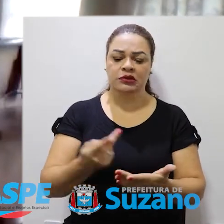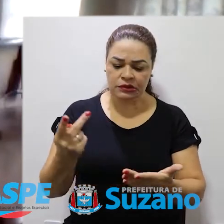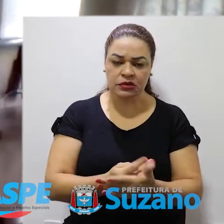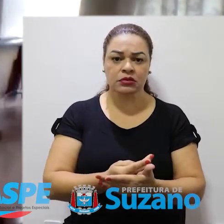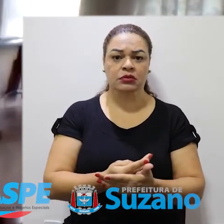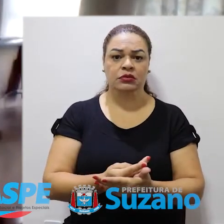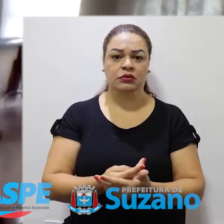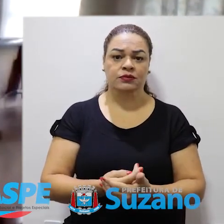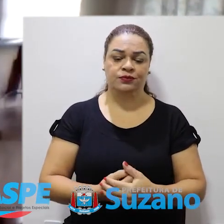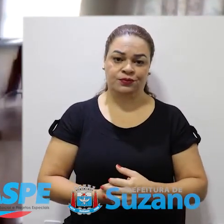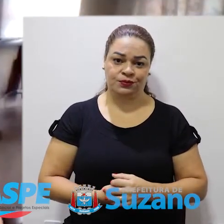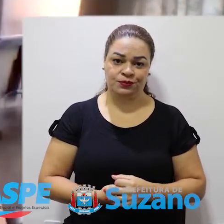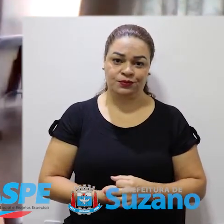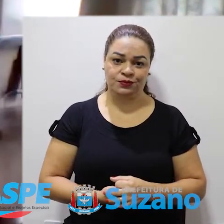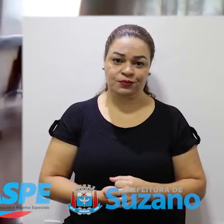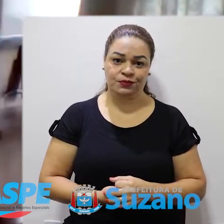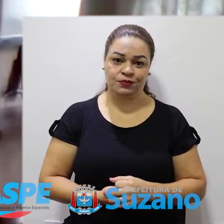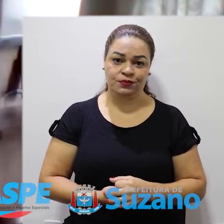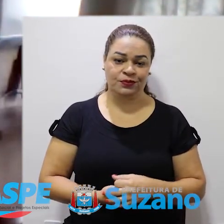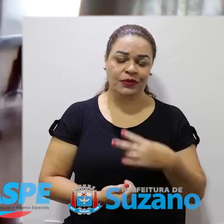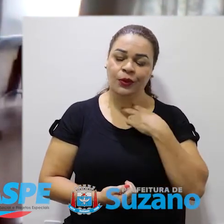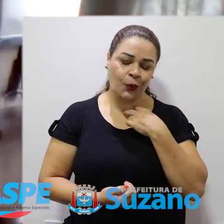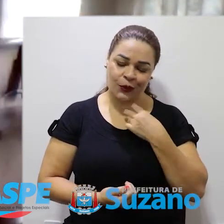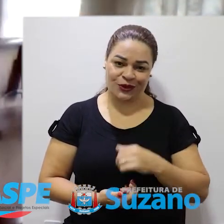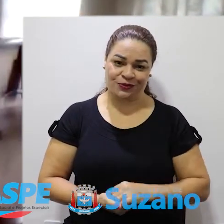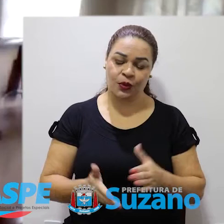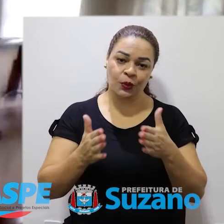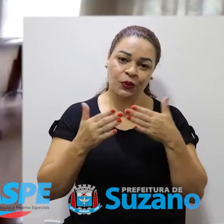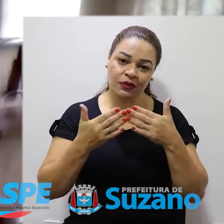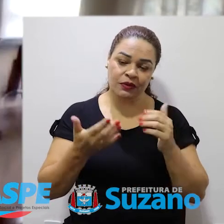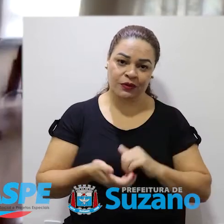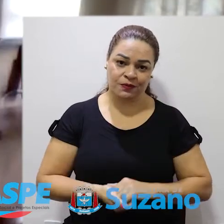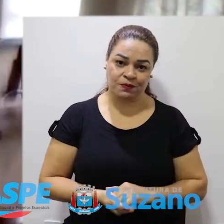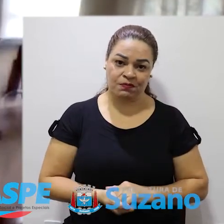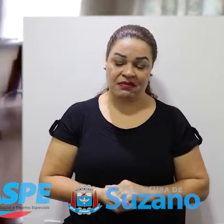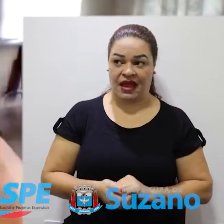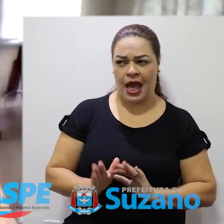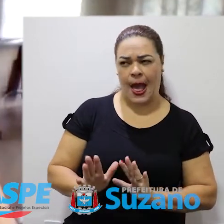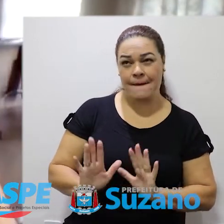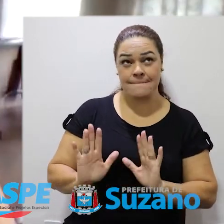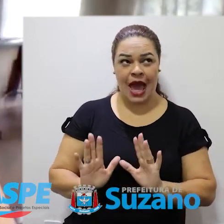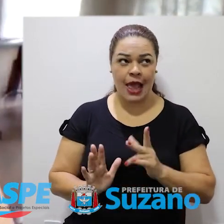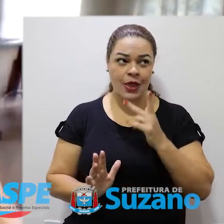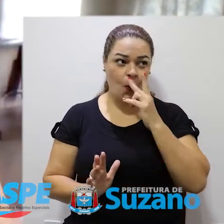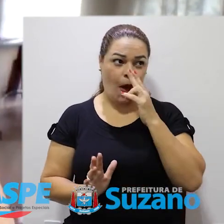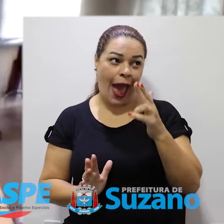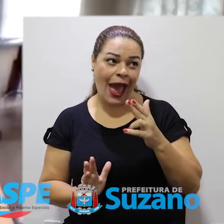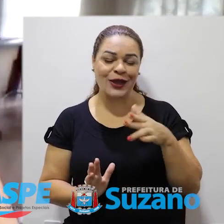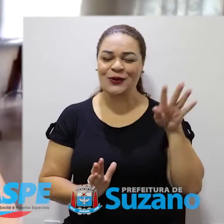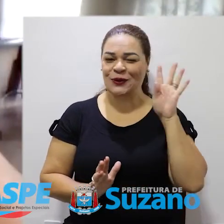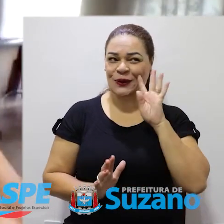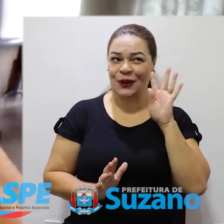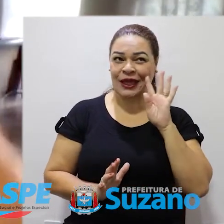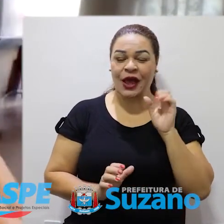também. Tá? Então, não façam isso. Ah, mas eu acho que para eu entender melhor, seria